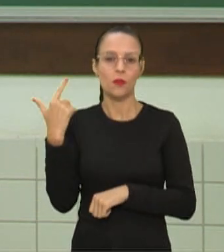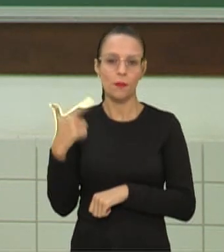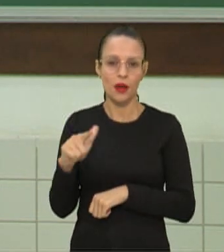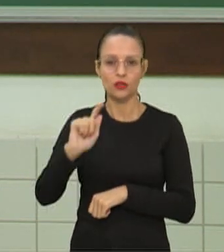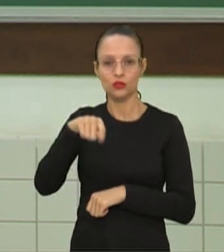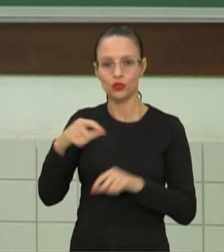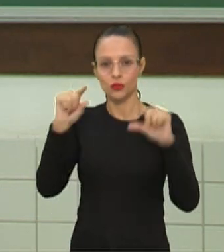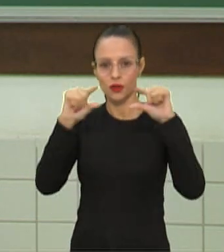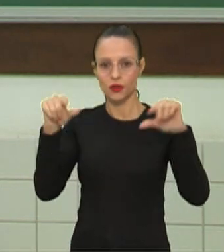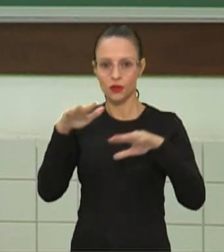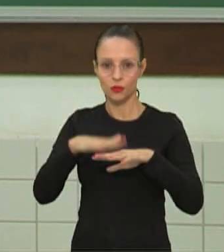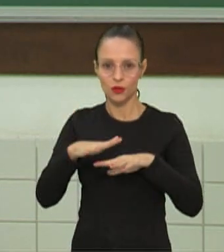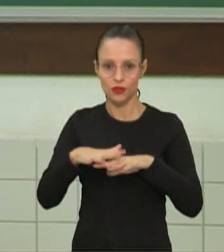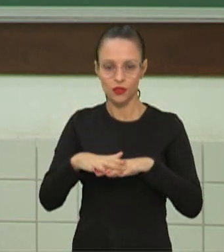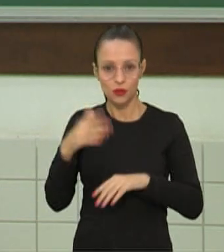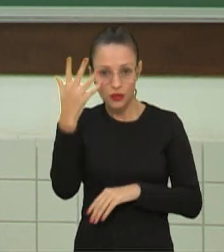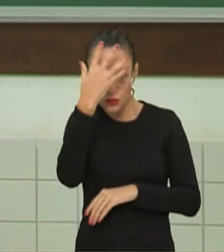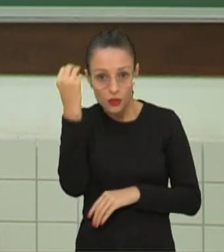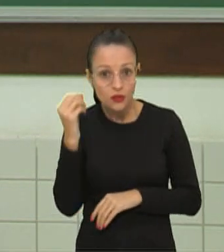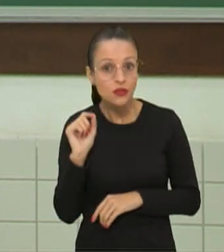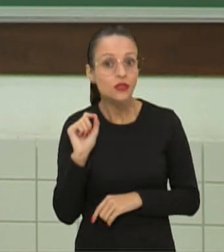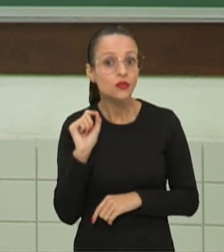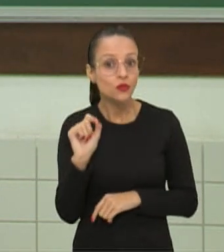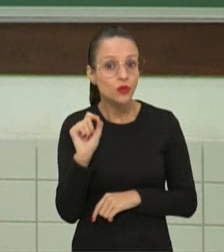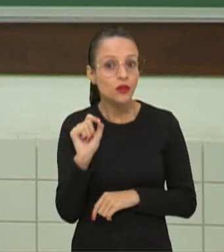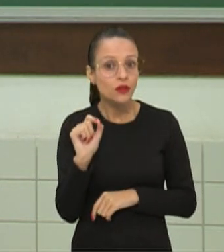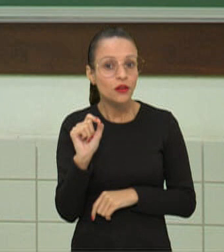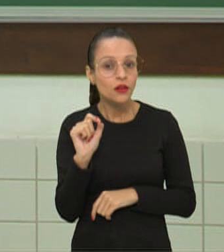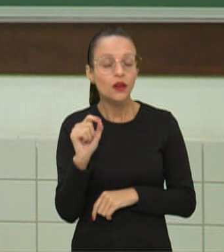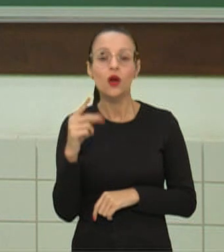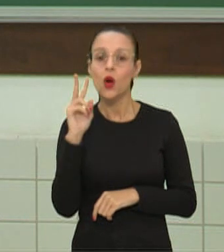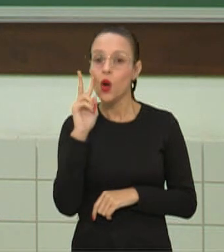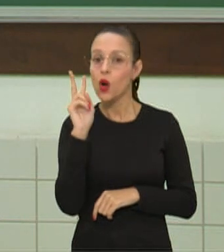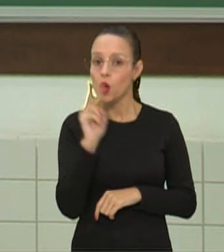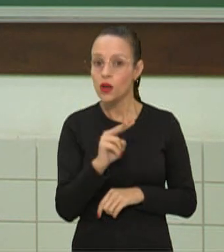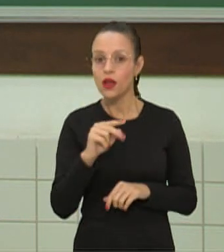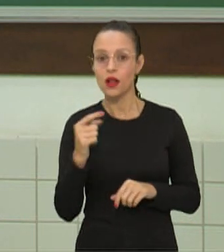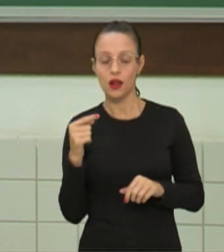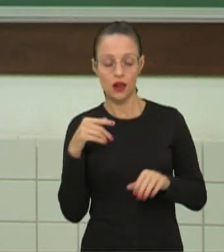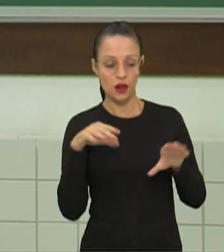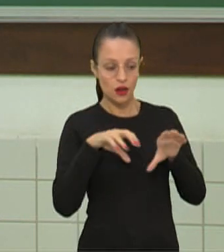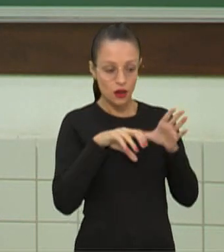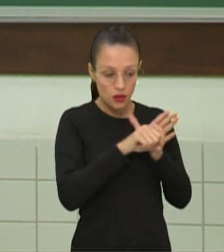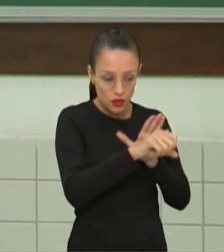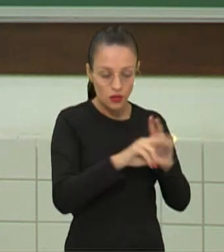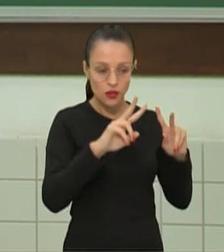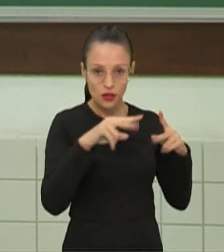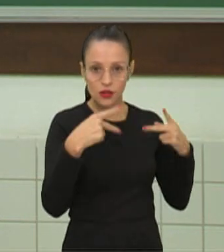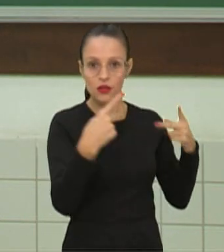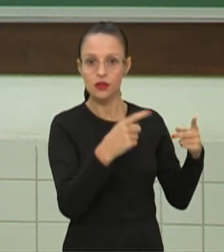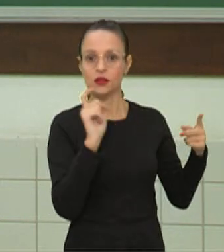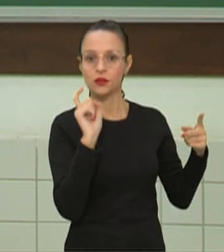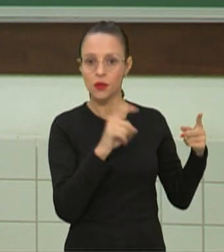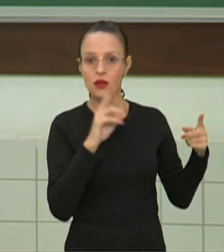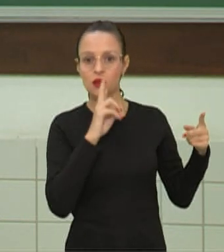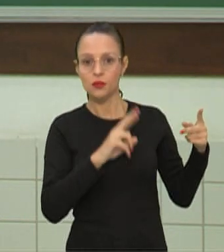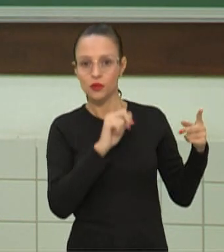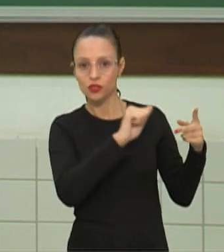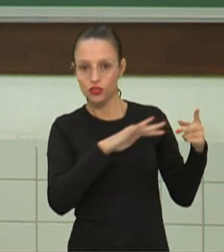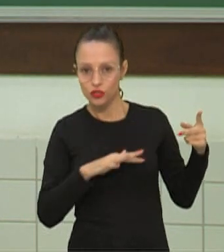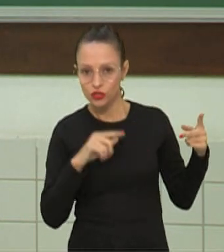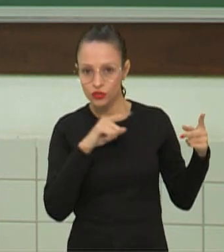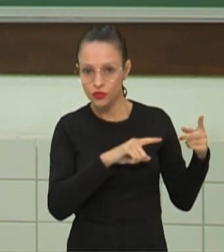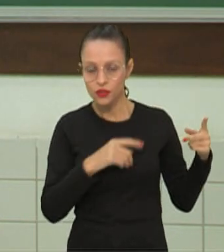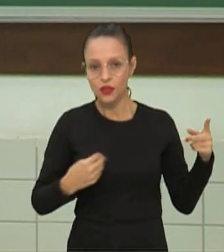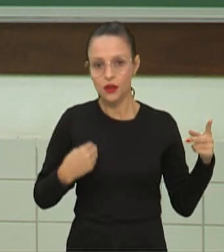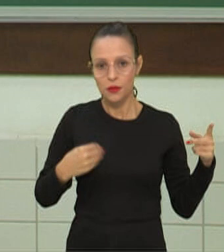sobre equação. Não esqueça também de olhar o link lá do Google Classroom, né? Resolver aquela questão obrigatória